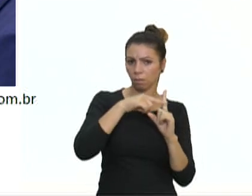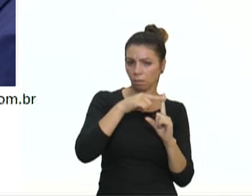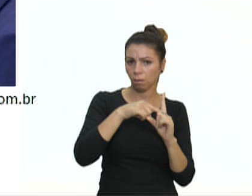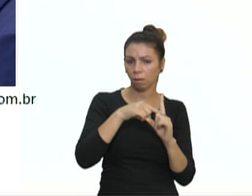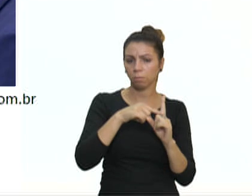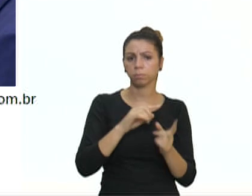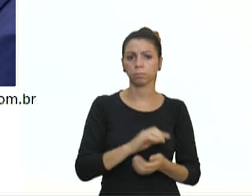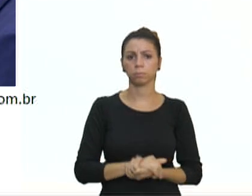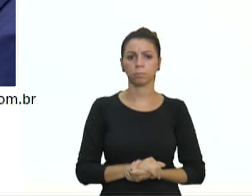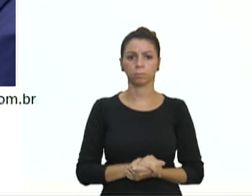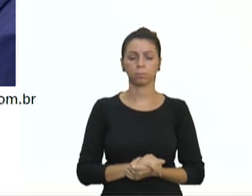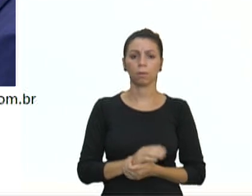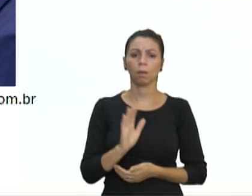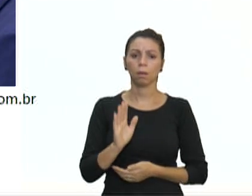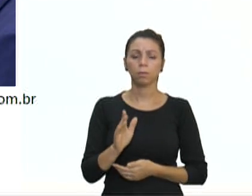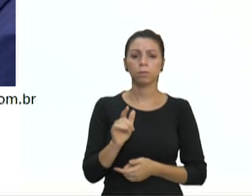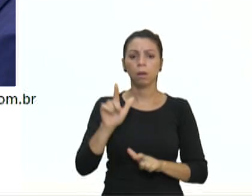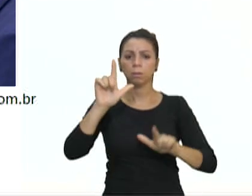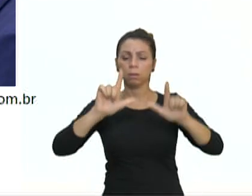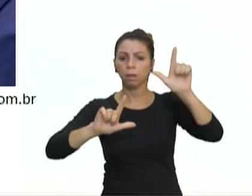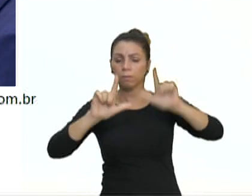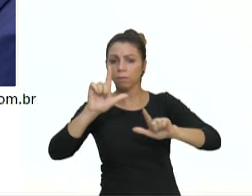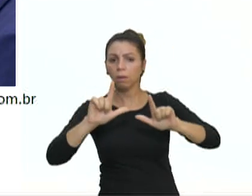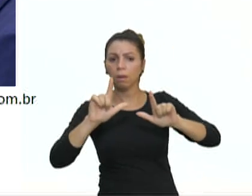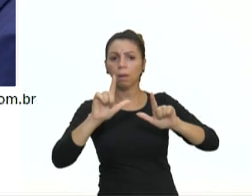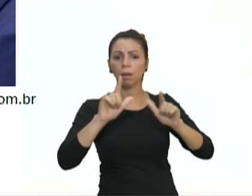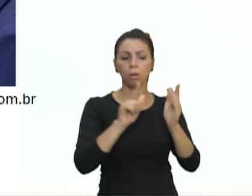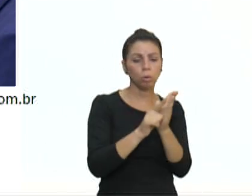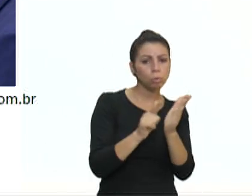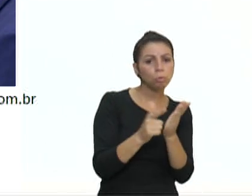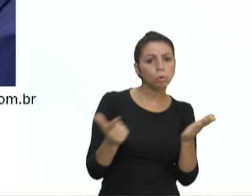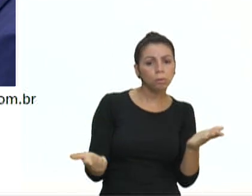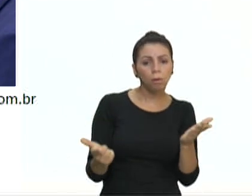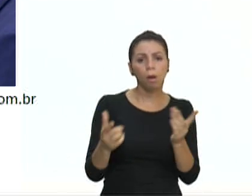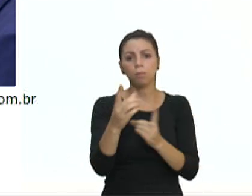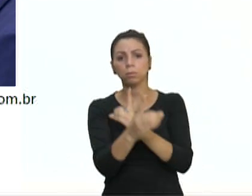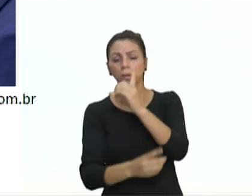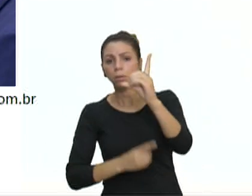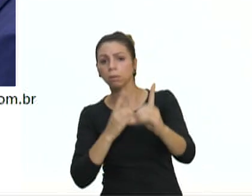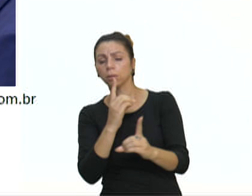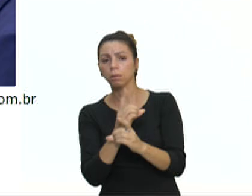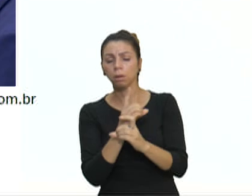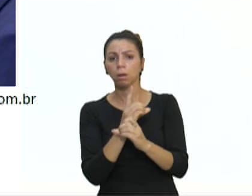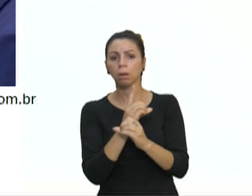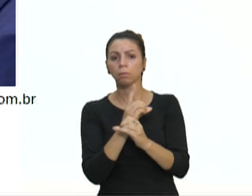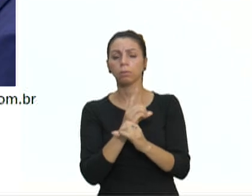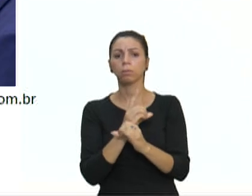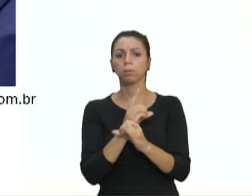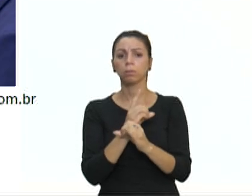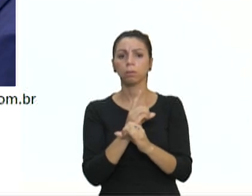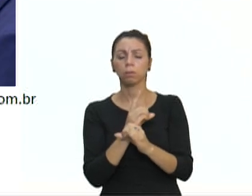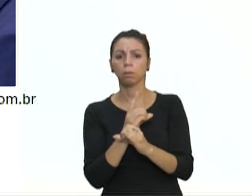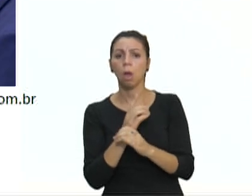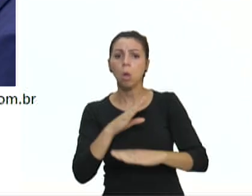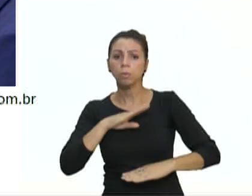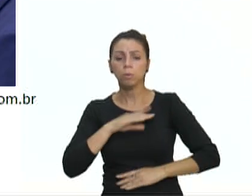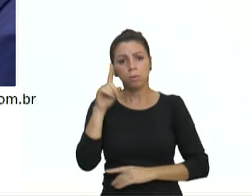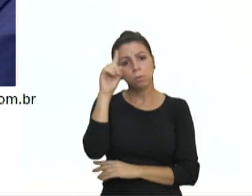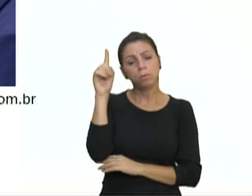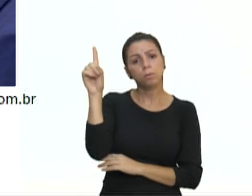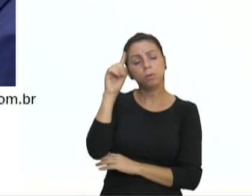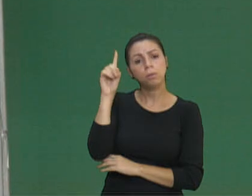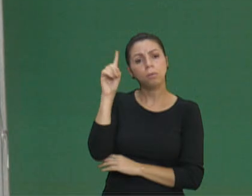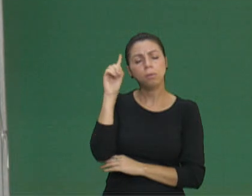visto isso, seja no jornal, né, na internet, enfim, são situações do nosso dia a dia. E da onde vêm